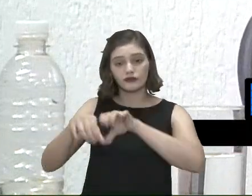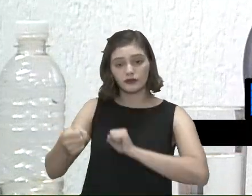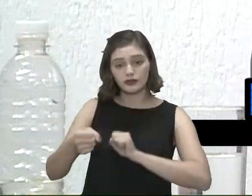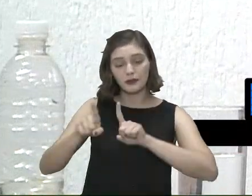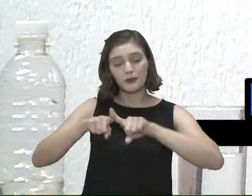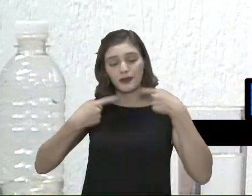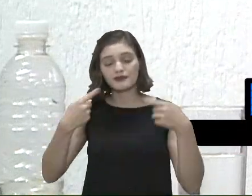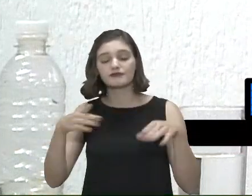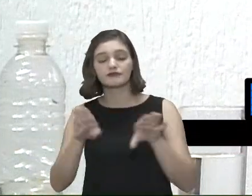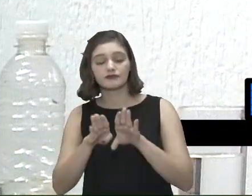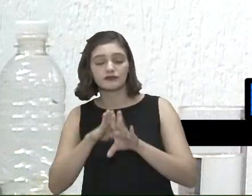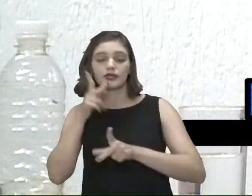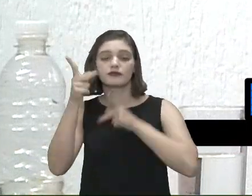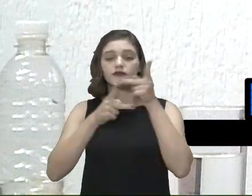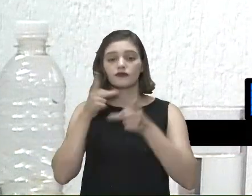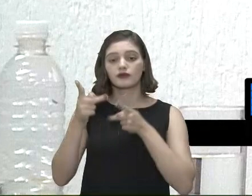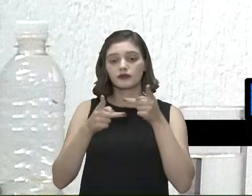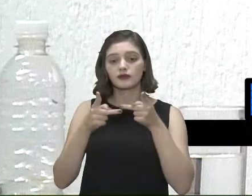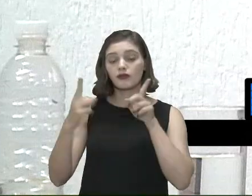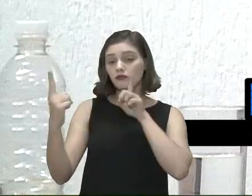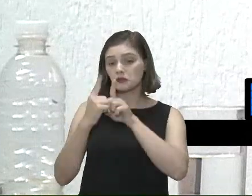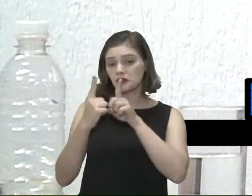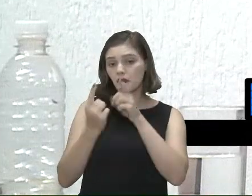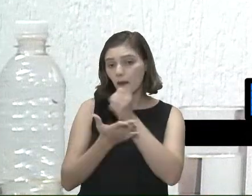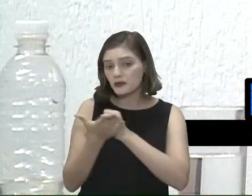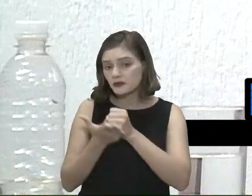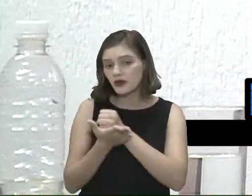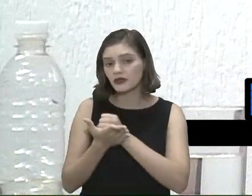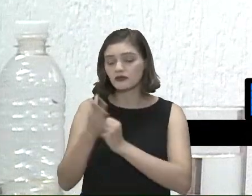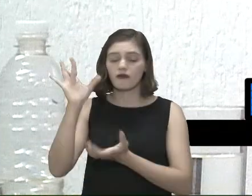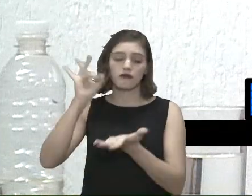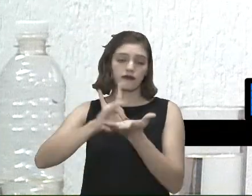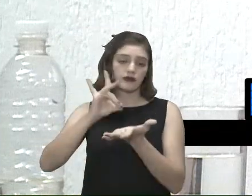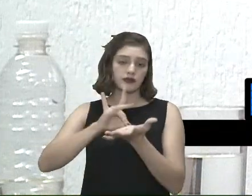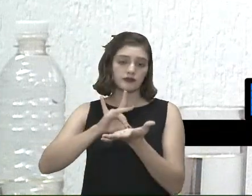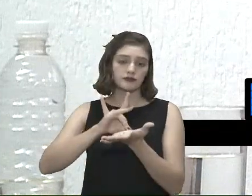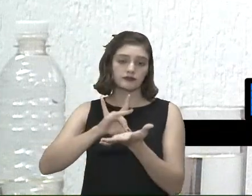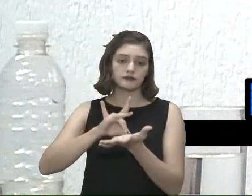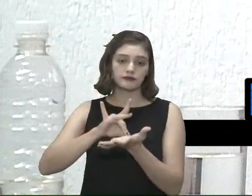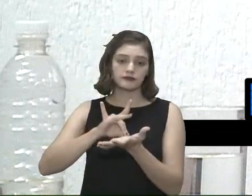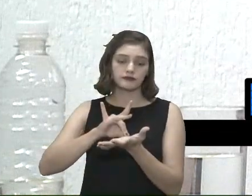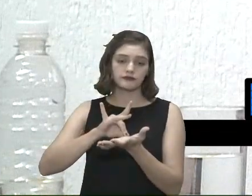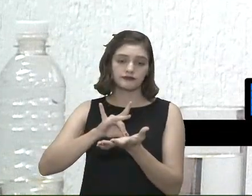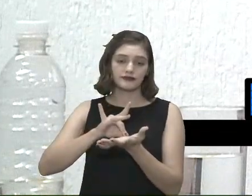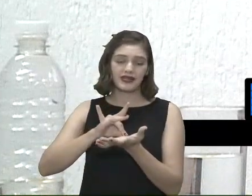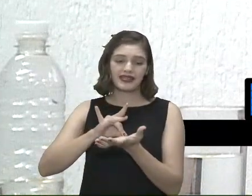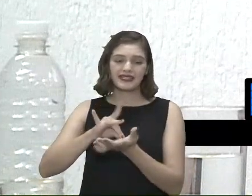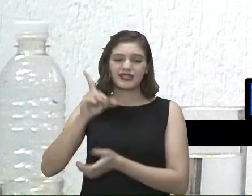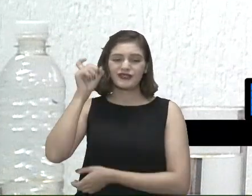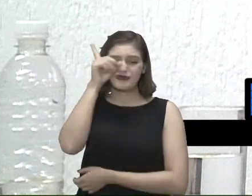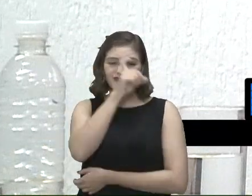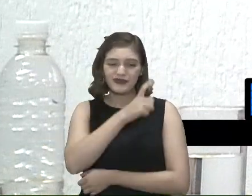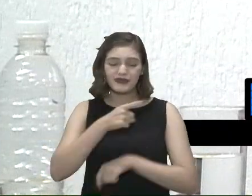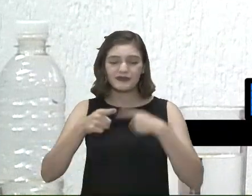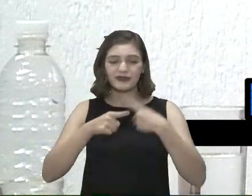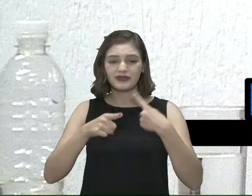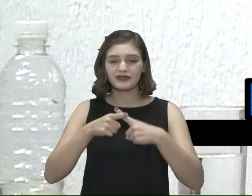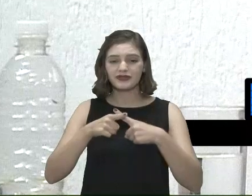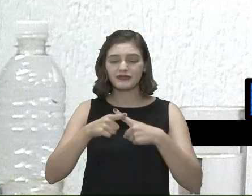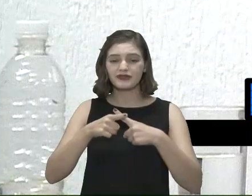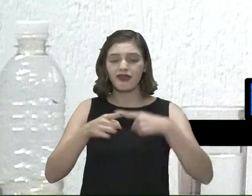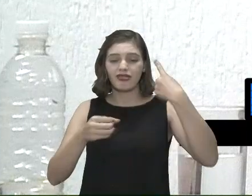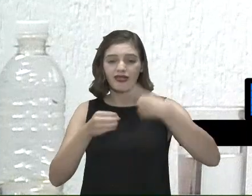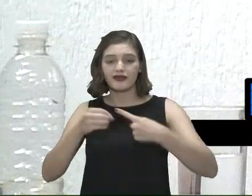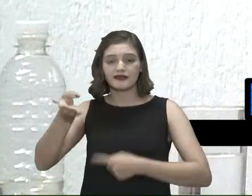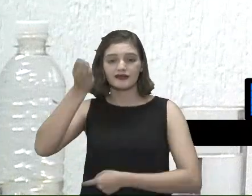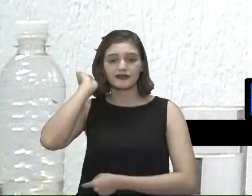falando de atendimento. E, na verdade, isso é muito complicado porque nós estamos no município de